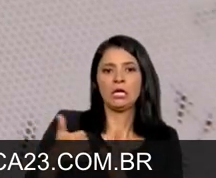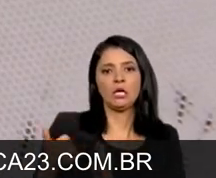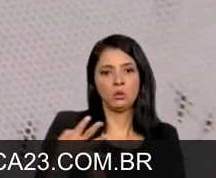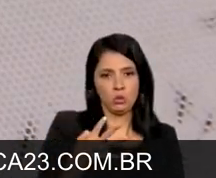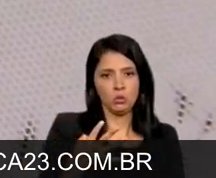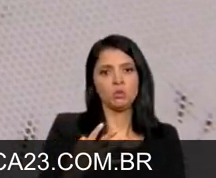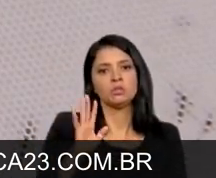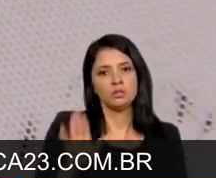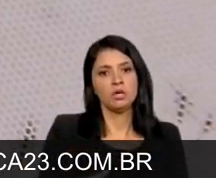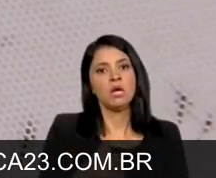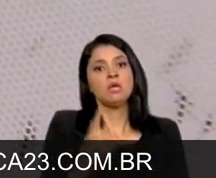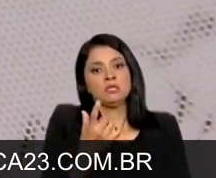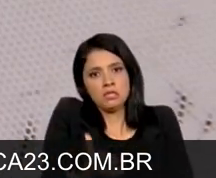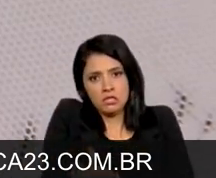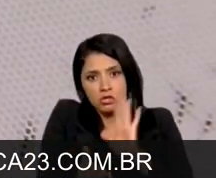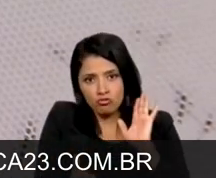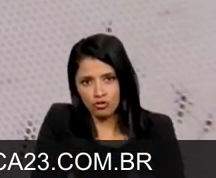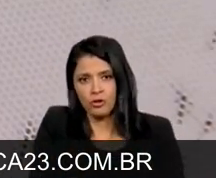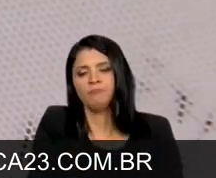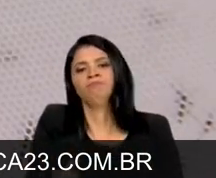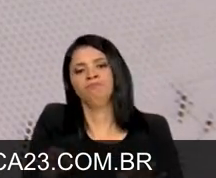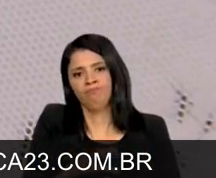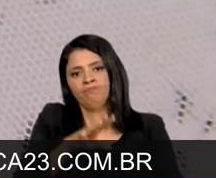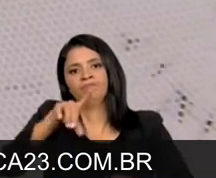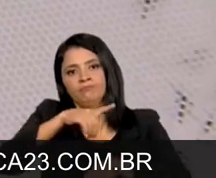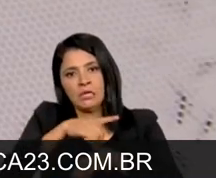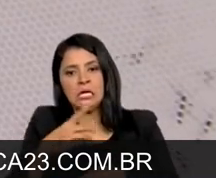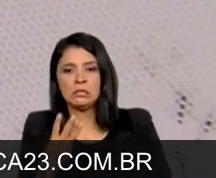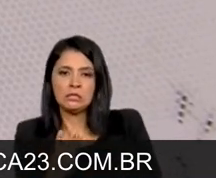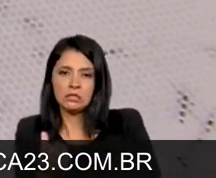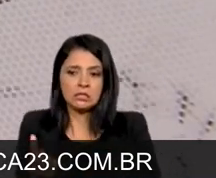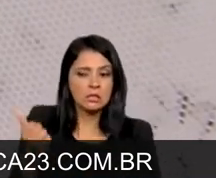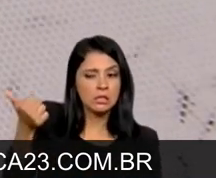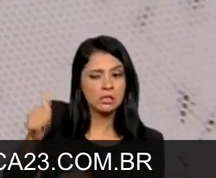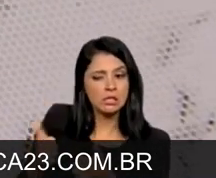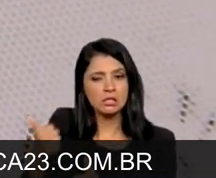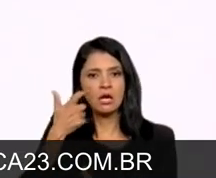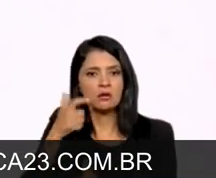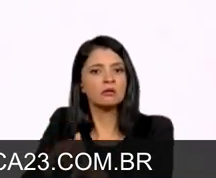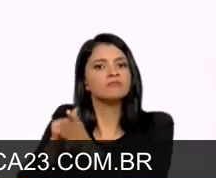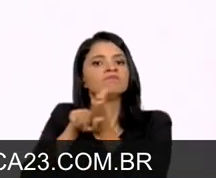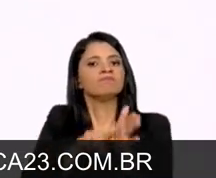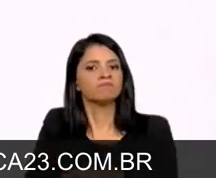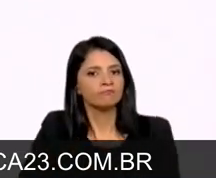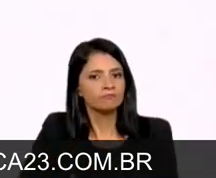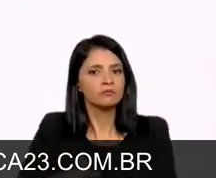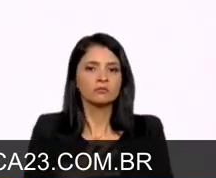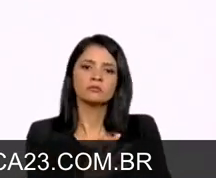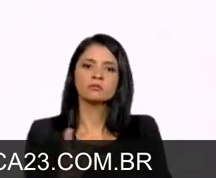anos, 16 já confirmados e 36 ainda em investigação.